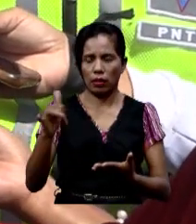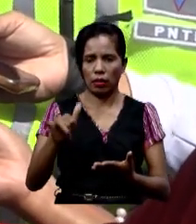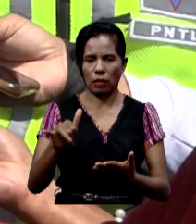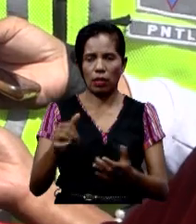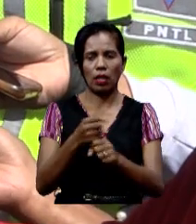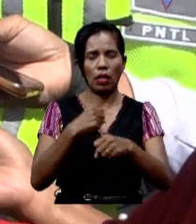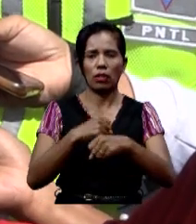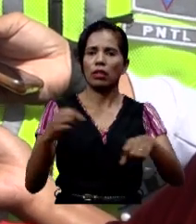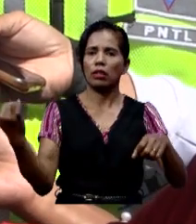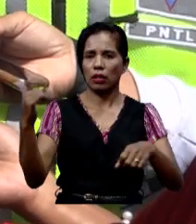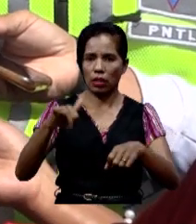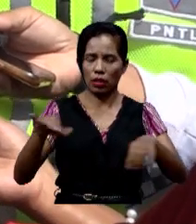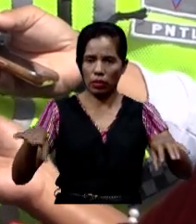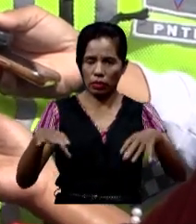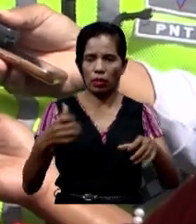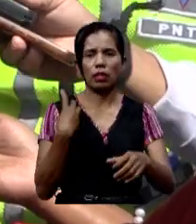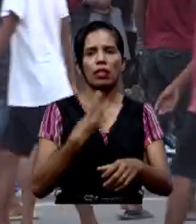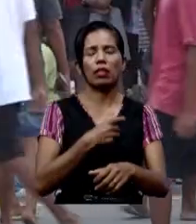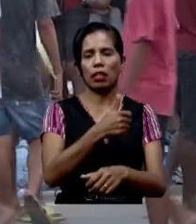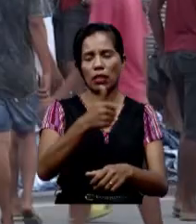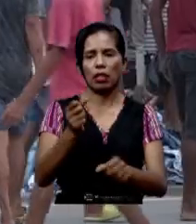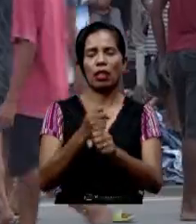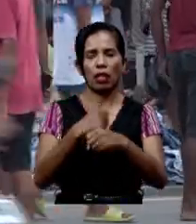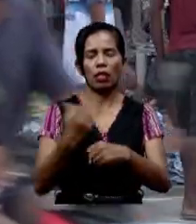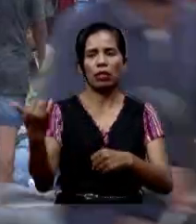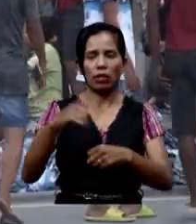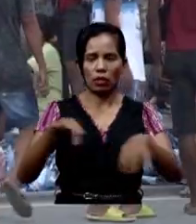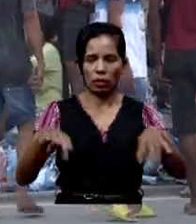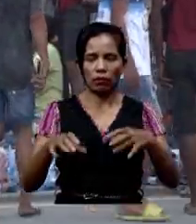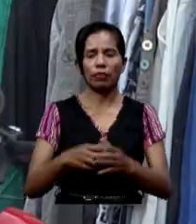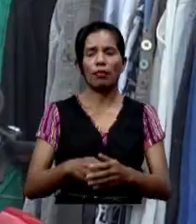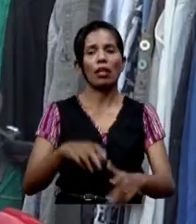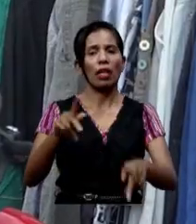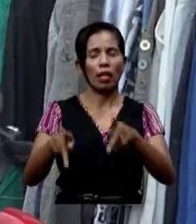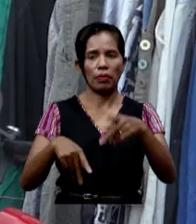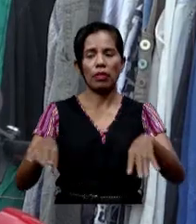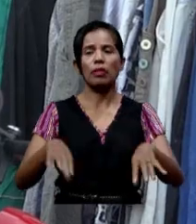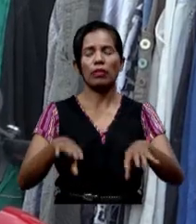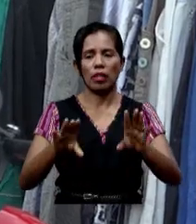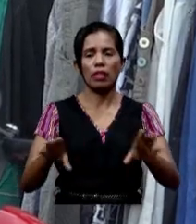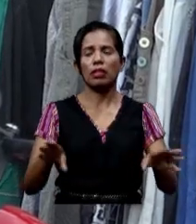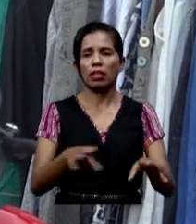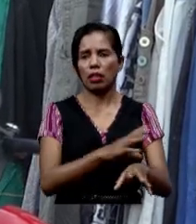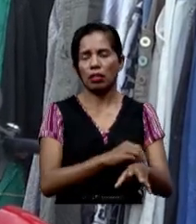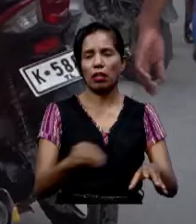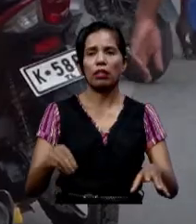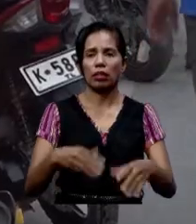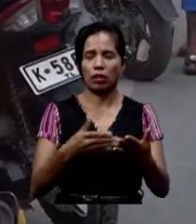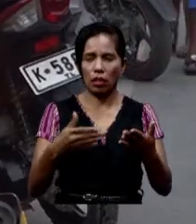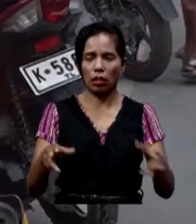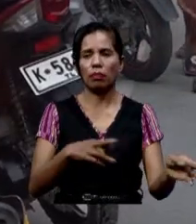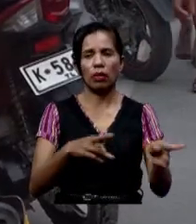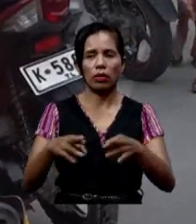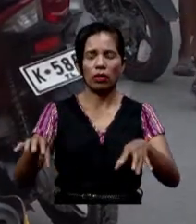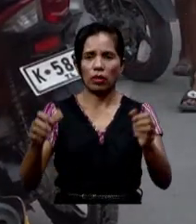halo sine papel ne ite ide halo ne papel e a sorin seluk vendedor sira pronto coopera o governo o de la bele halo atividade de